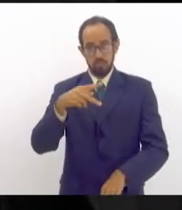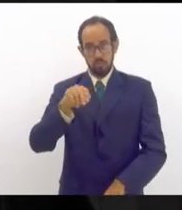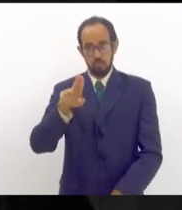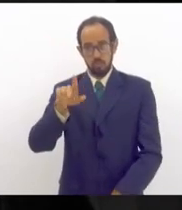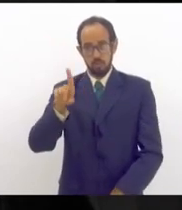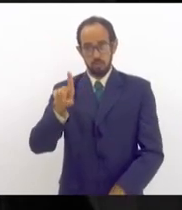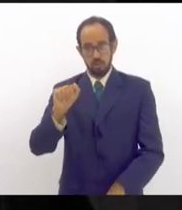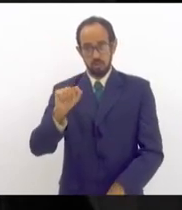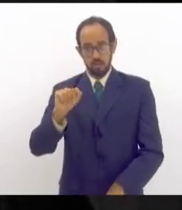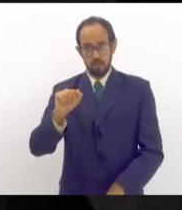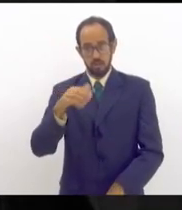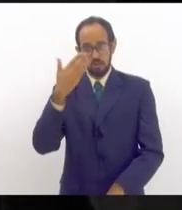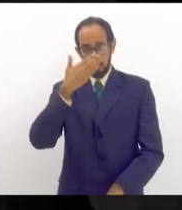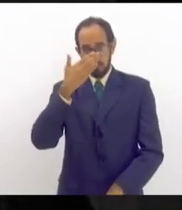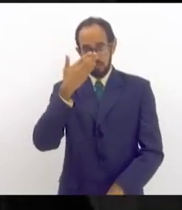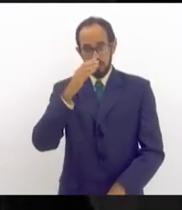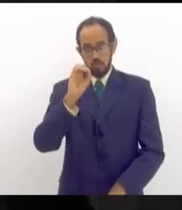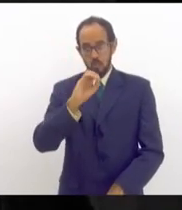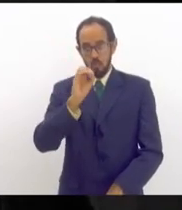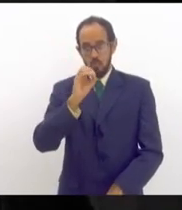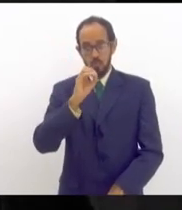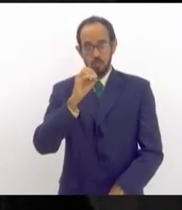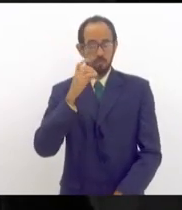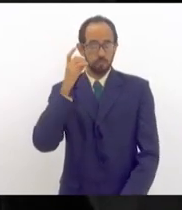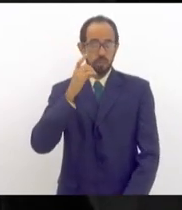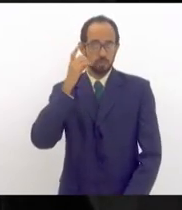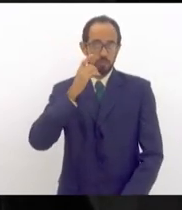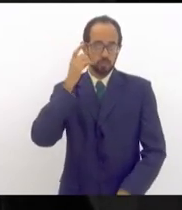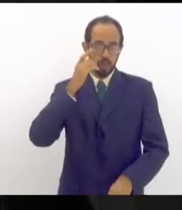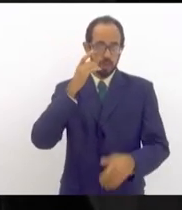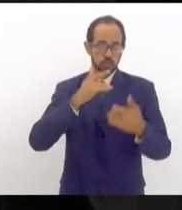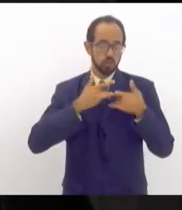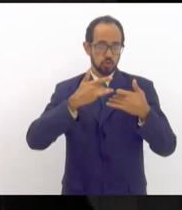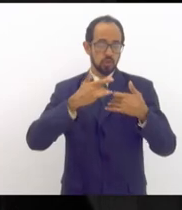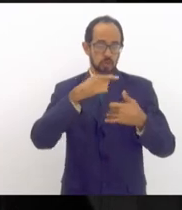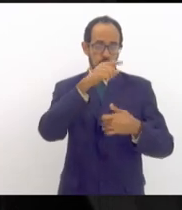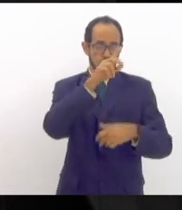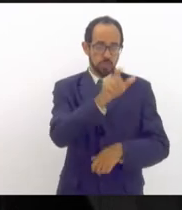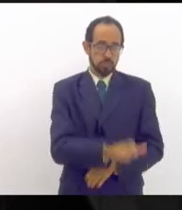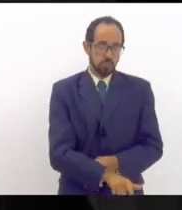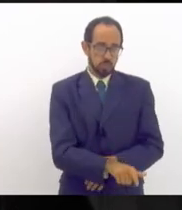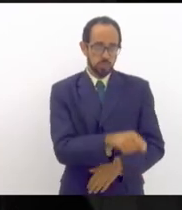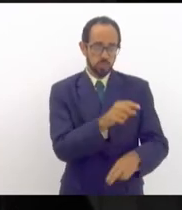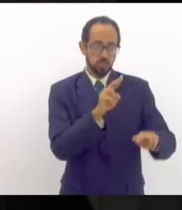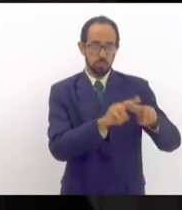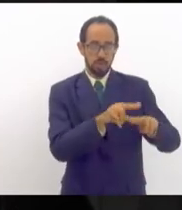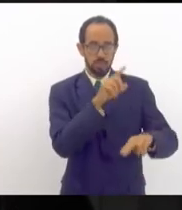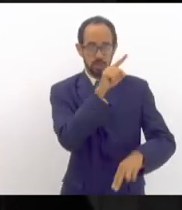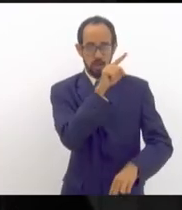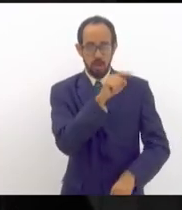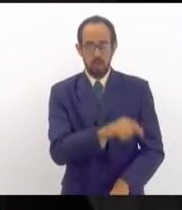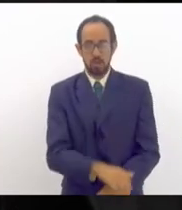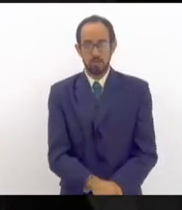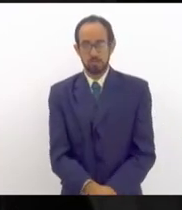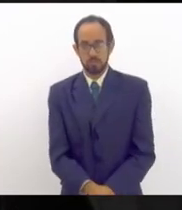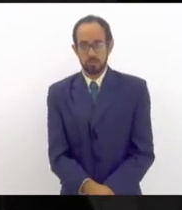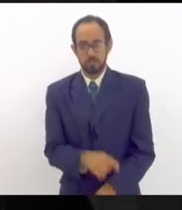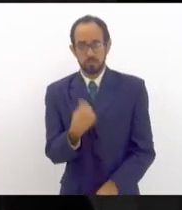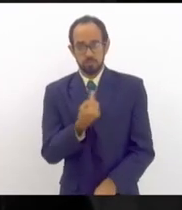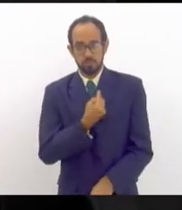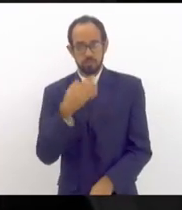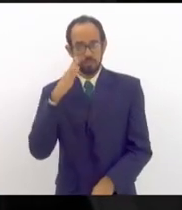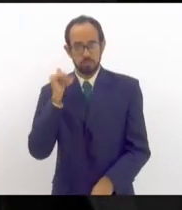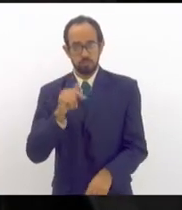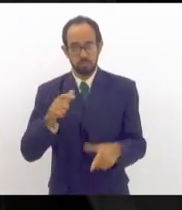parlamentar nesta casa se solidarizar com essas pessoas que lá estão que nós sabemos que